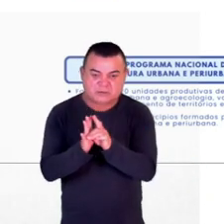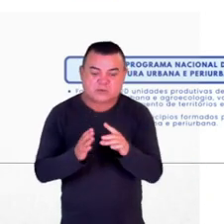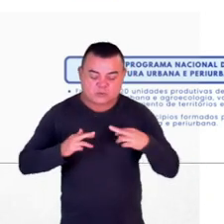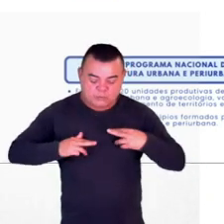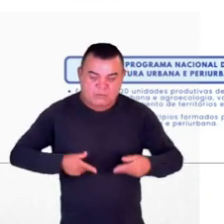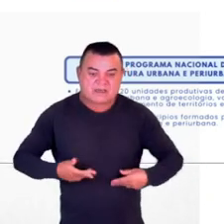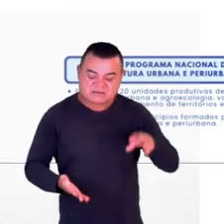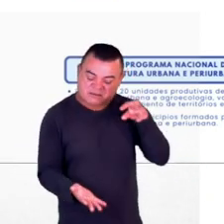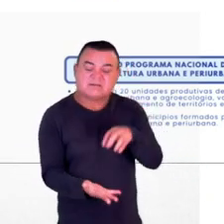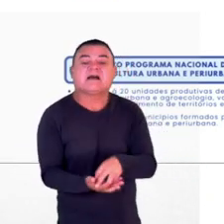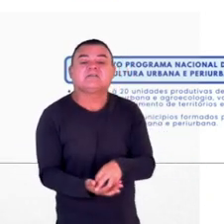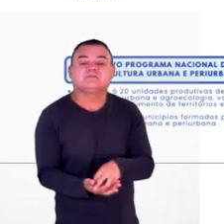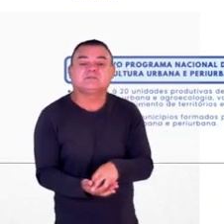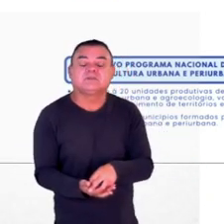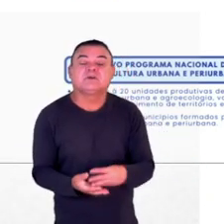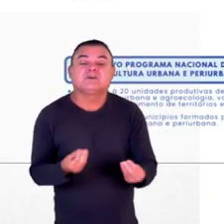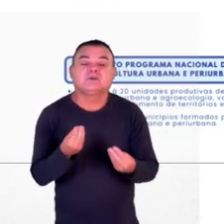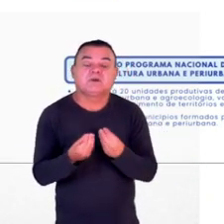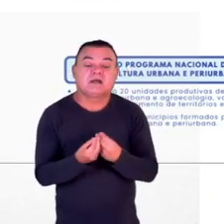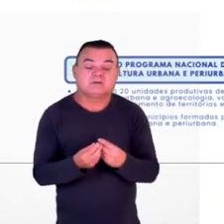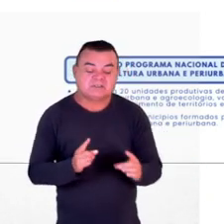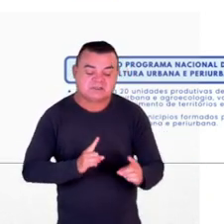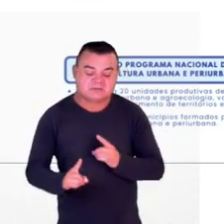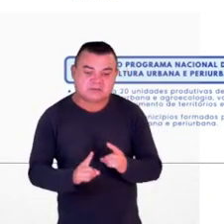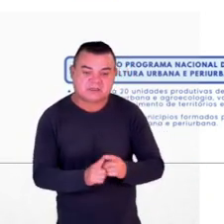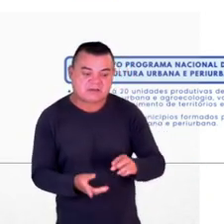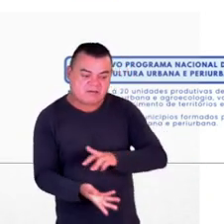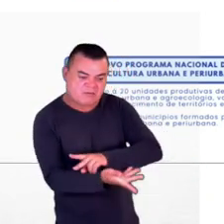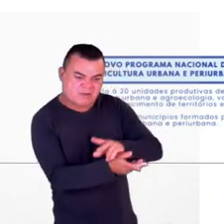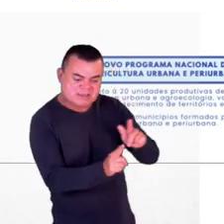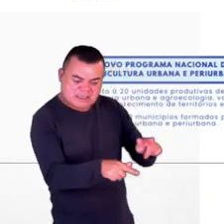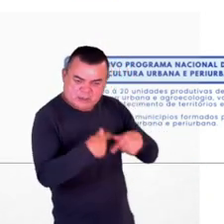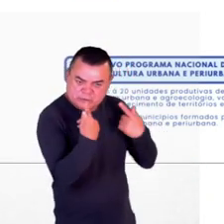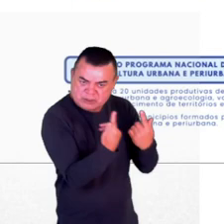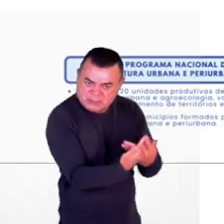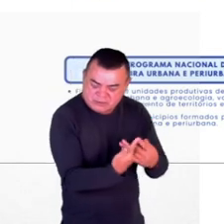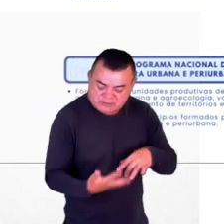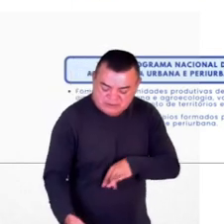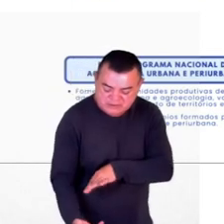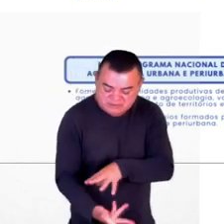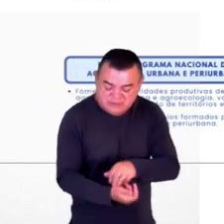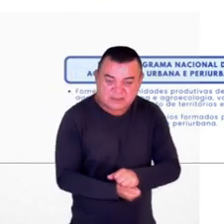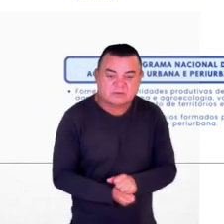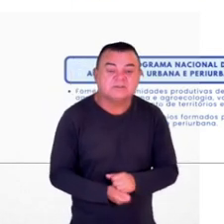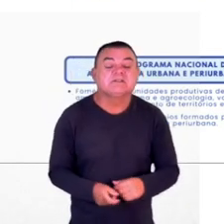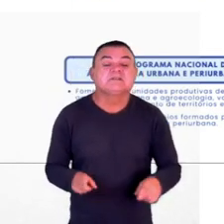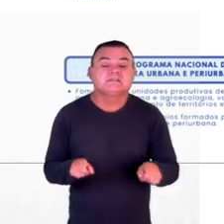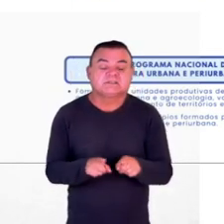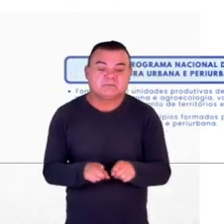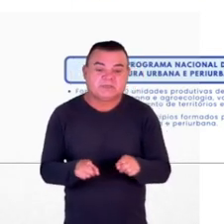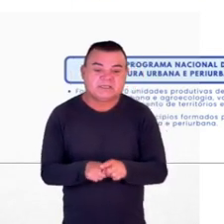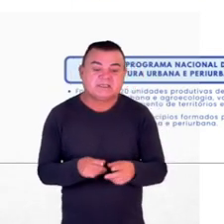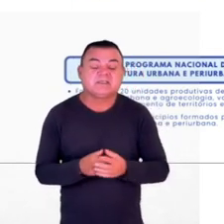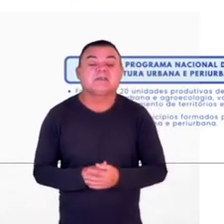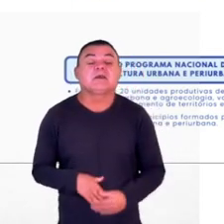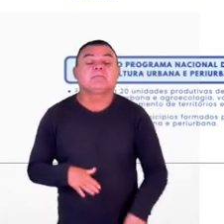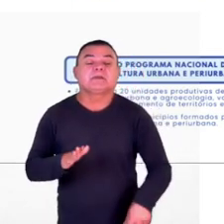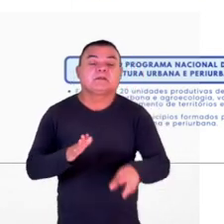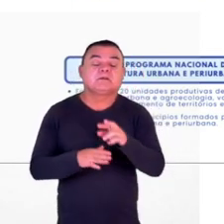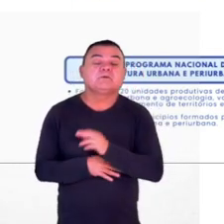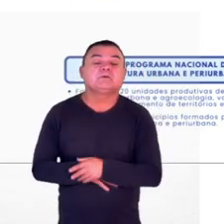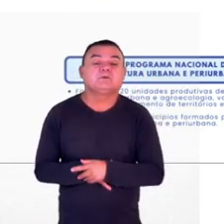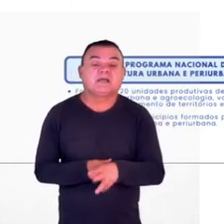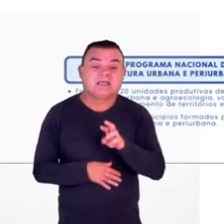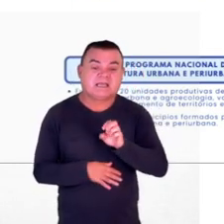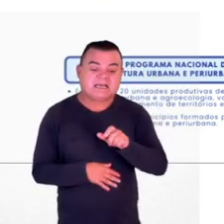discutidos nos diferentes fóruns eh de discussão internacional com o relator da ONU já citado pela iram pela Miriam